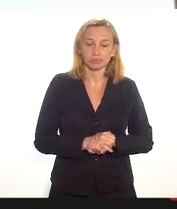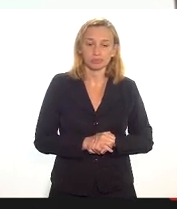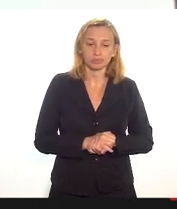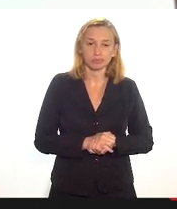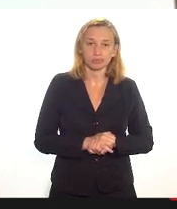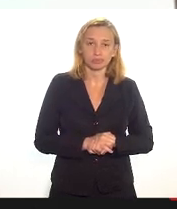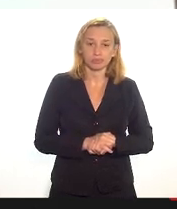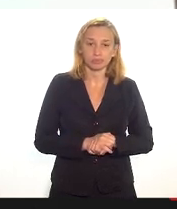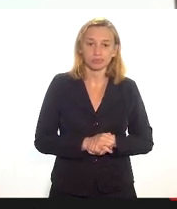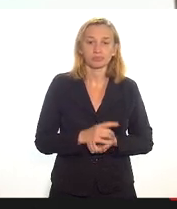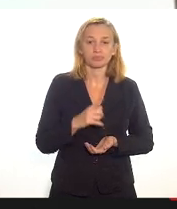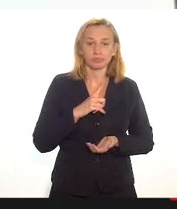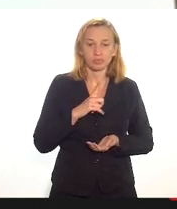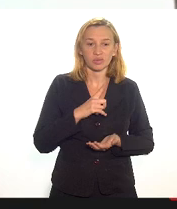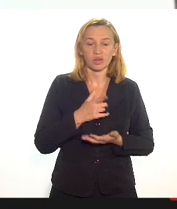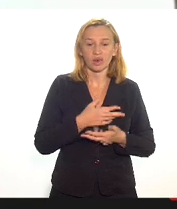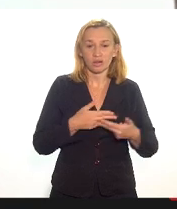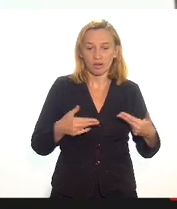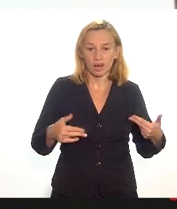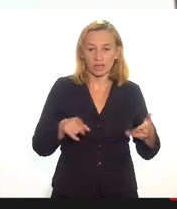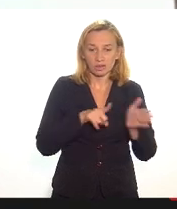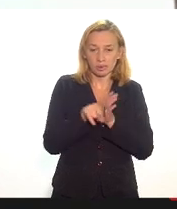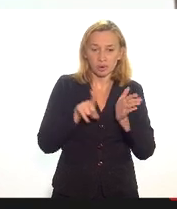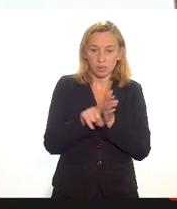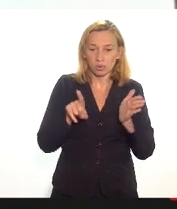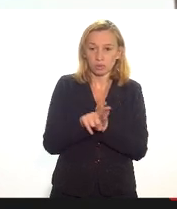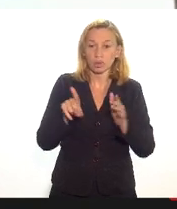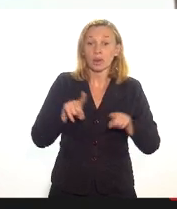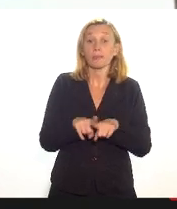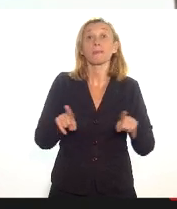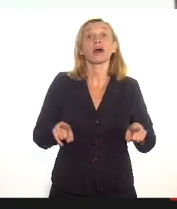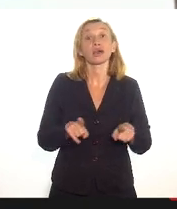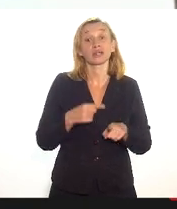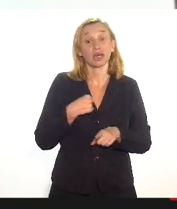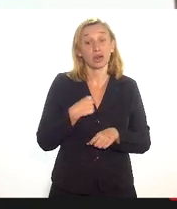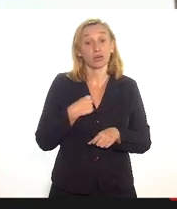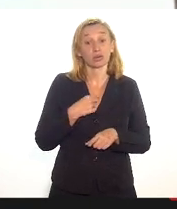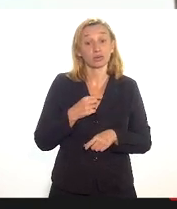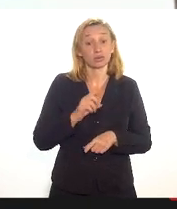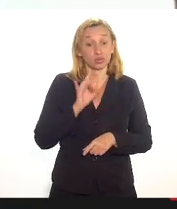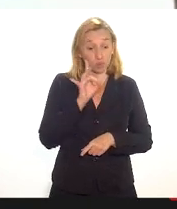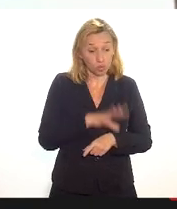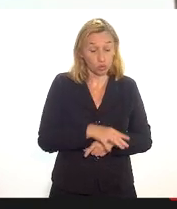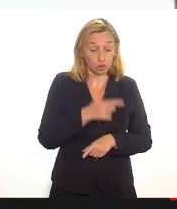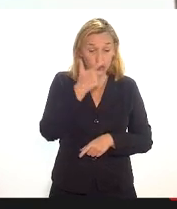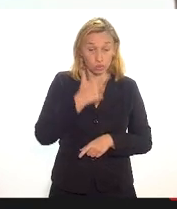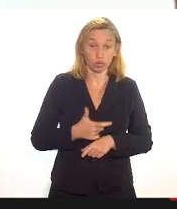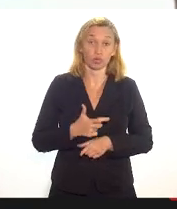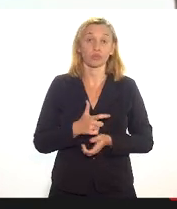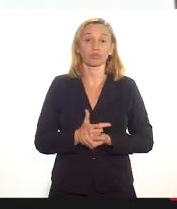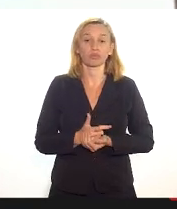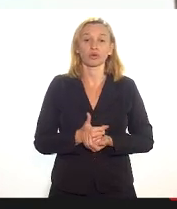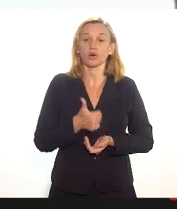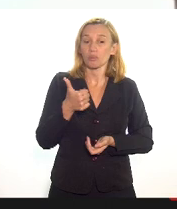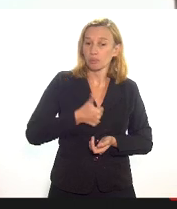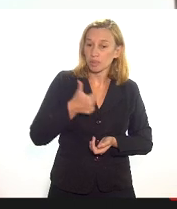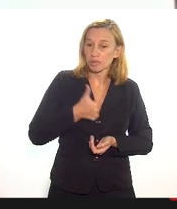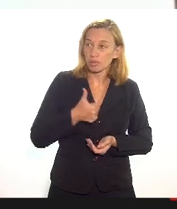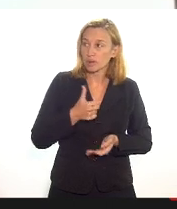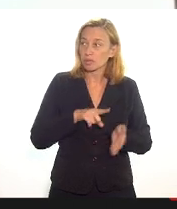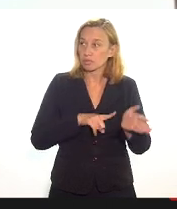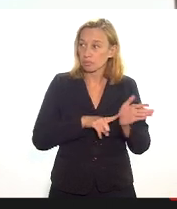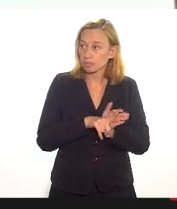Eu tenho uma série de questões a levantar, mas eu acho que eu tenho que ser sempre o último. Então, primeiro, vou